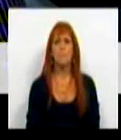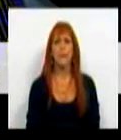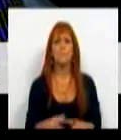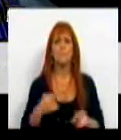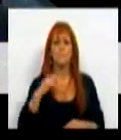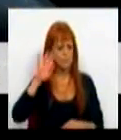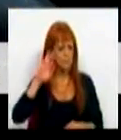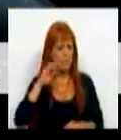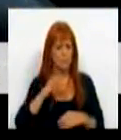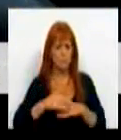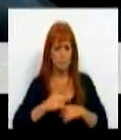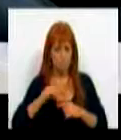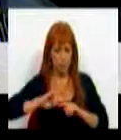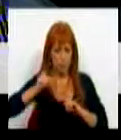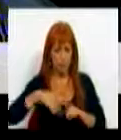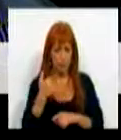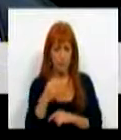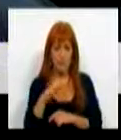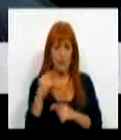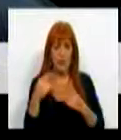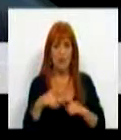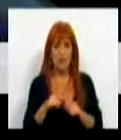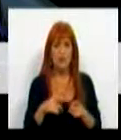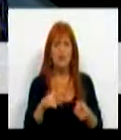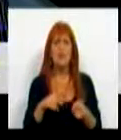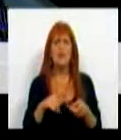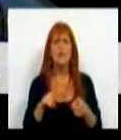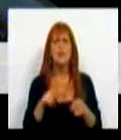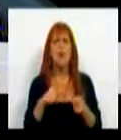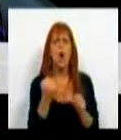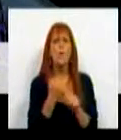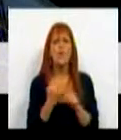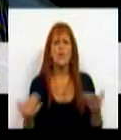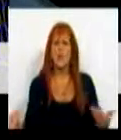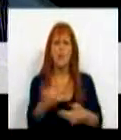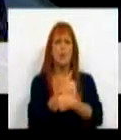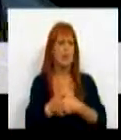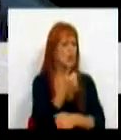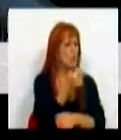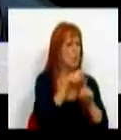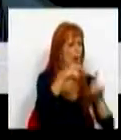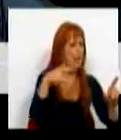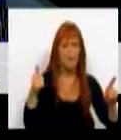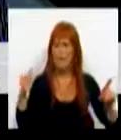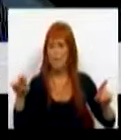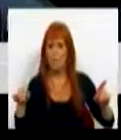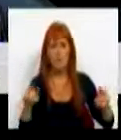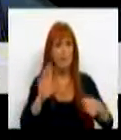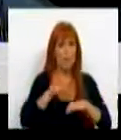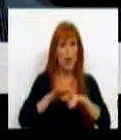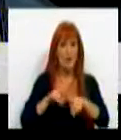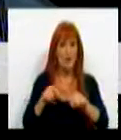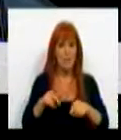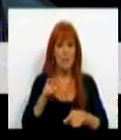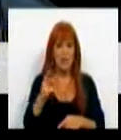Temos conhecimento que no decurso do ano 2010 existiram as tais operações cruzadas entre o Banif e o BES. A este propósito,